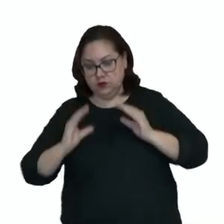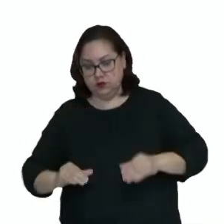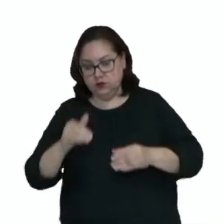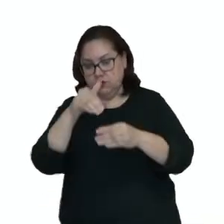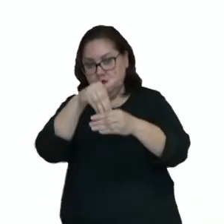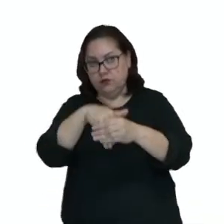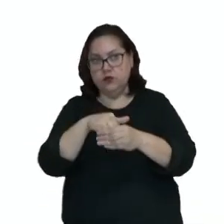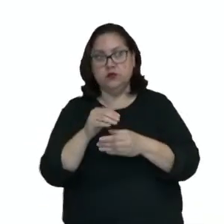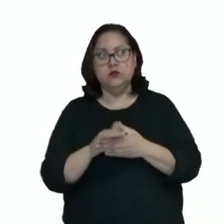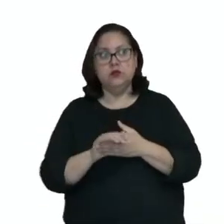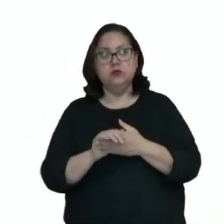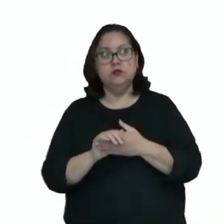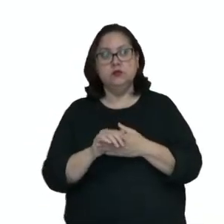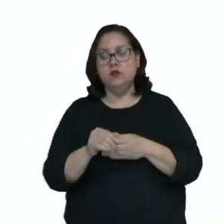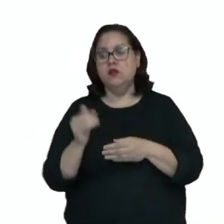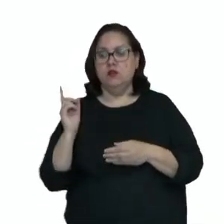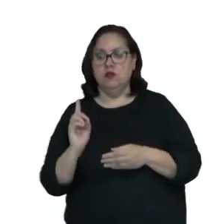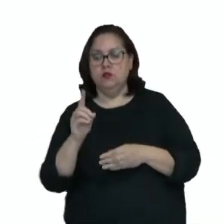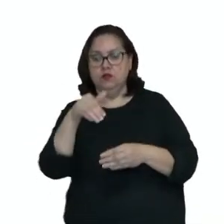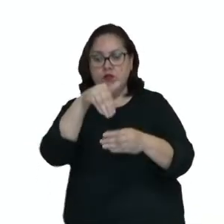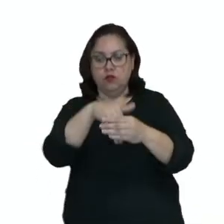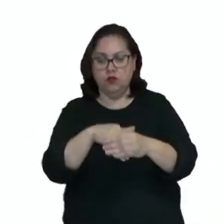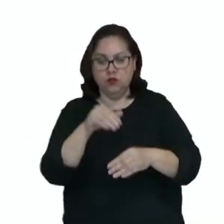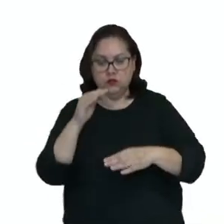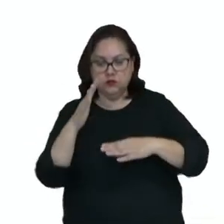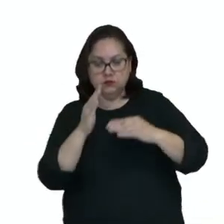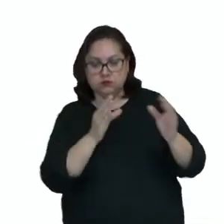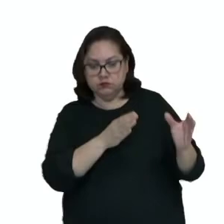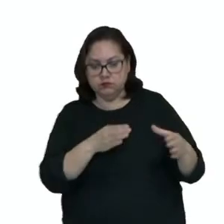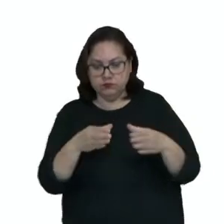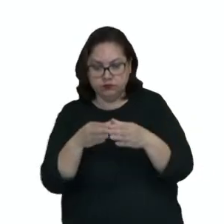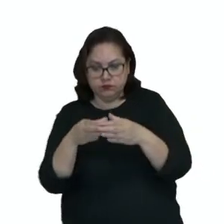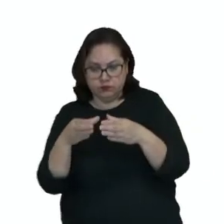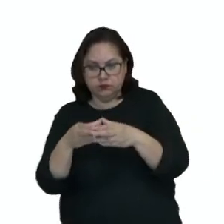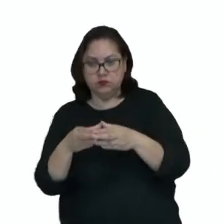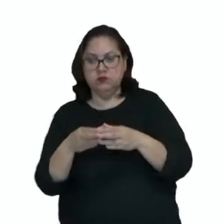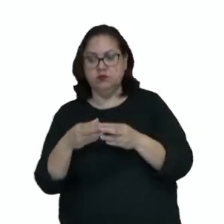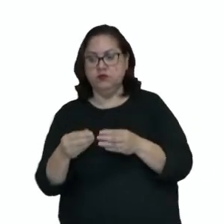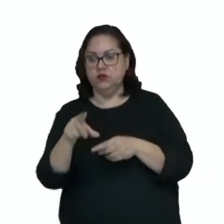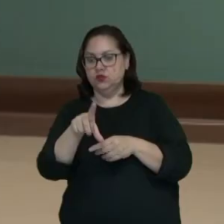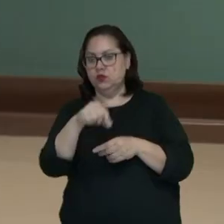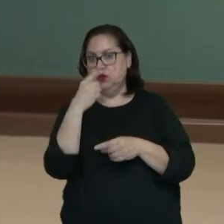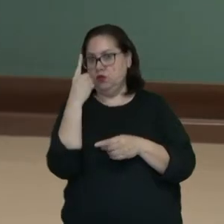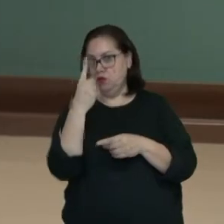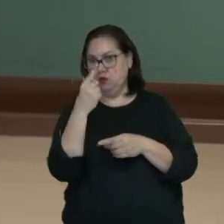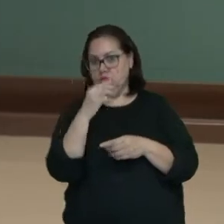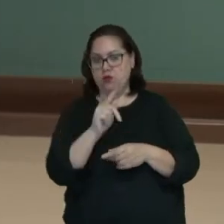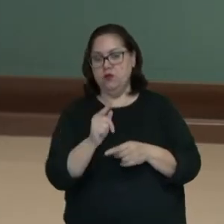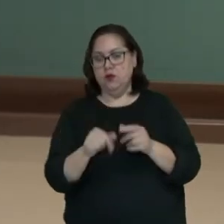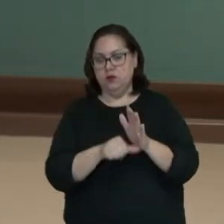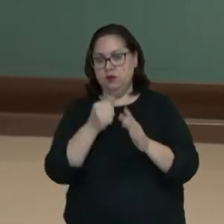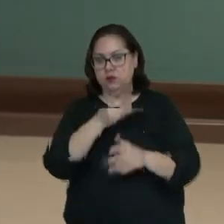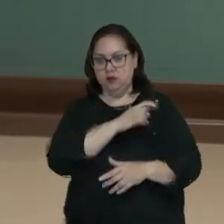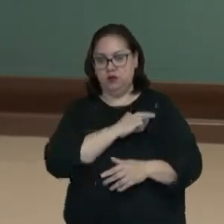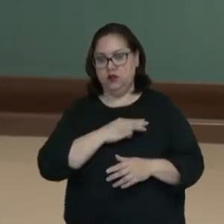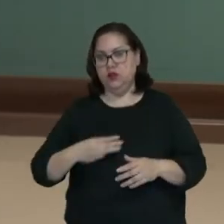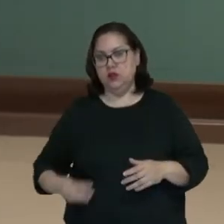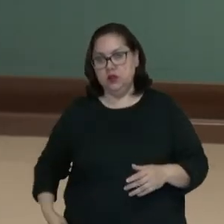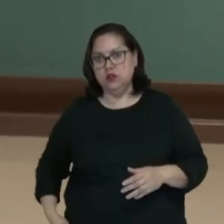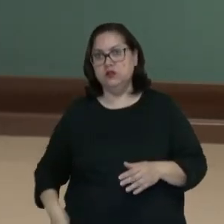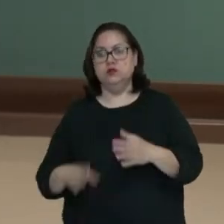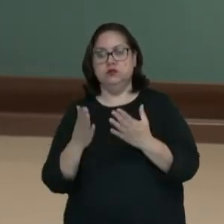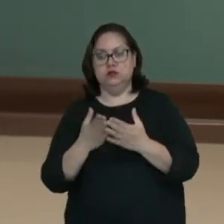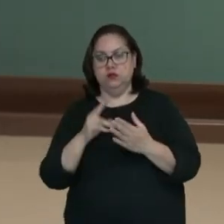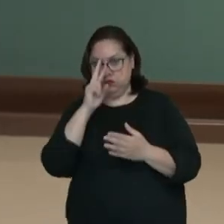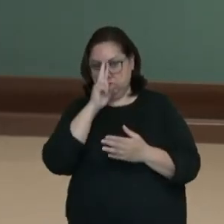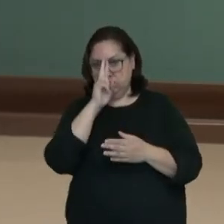a galera vai lá, vota, monta o parlamento, e esse parlamento vai escolher então o primeiro-ministro, né? Que vai ser ali